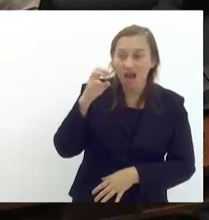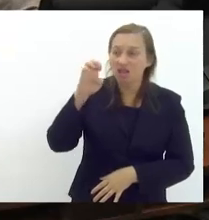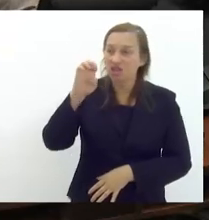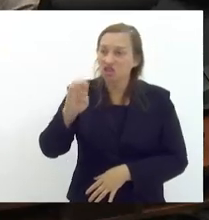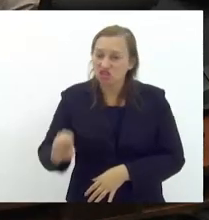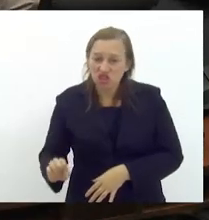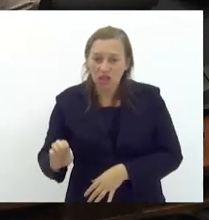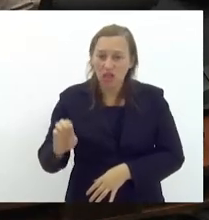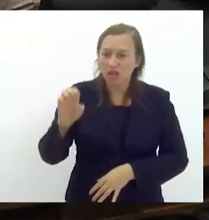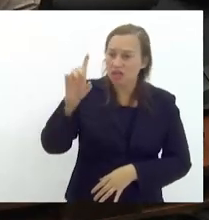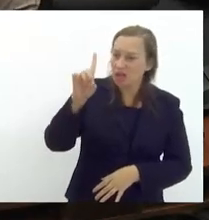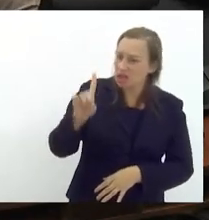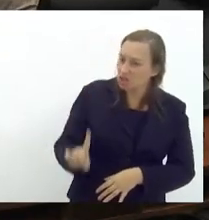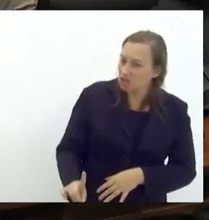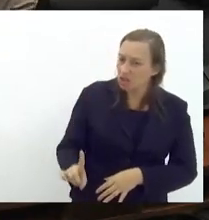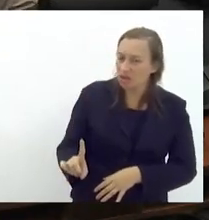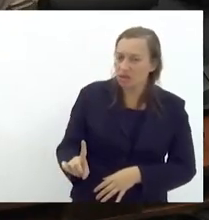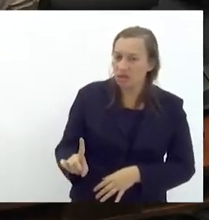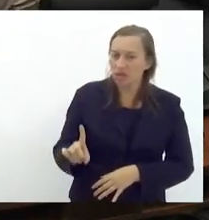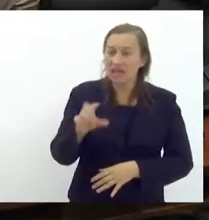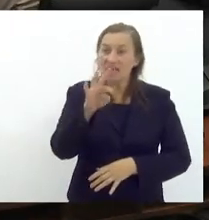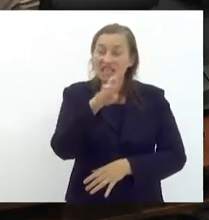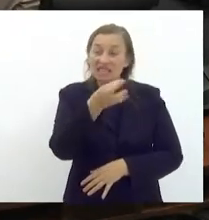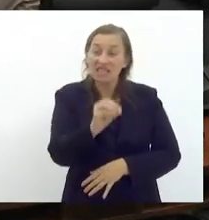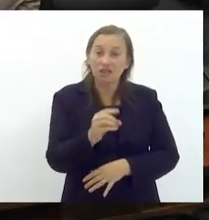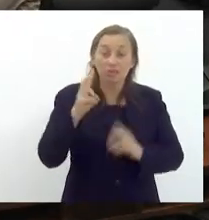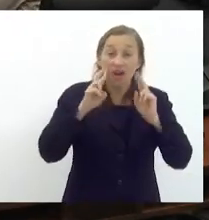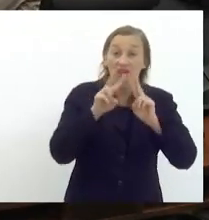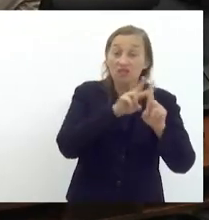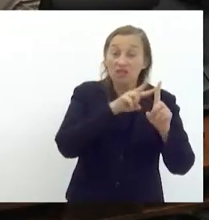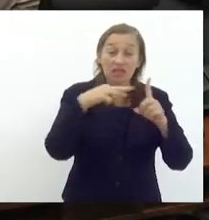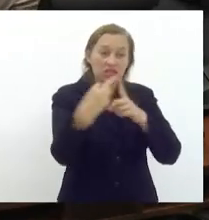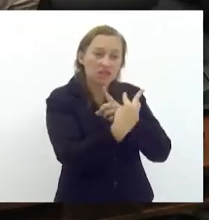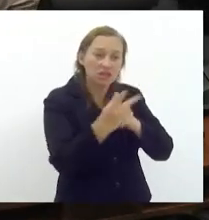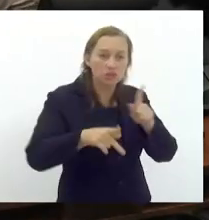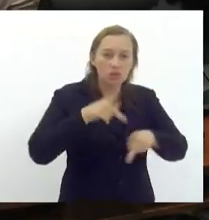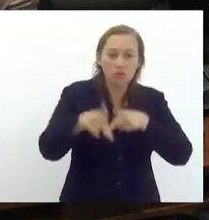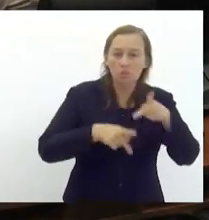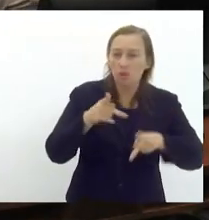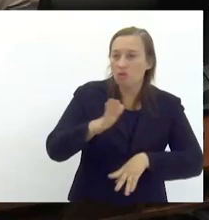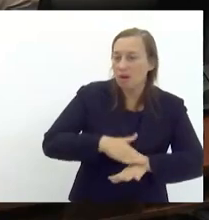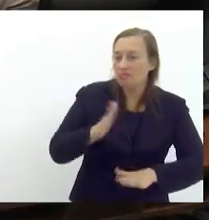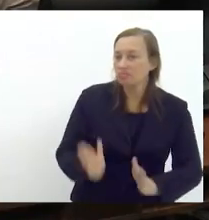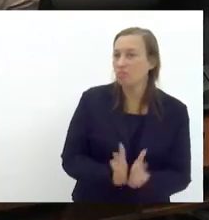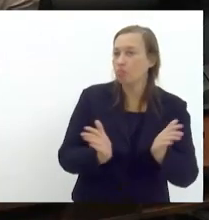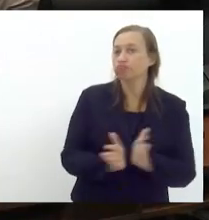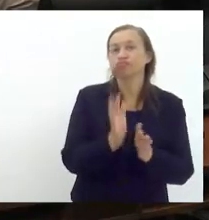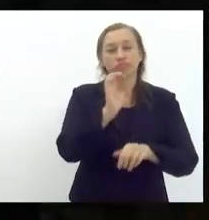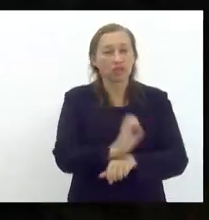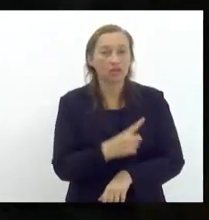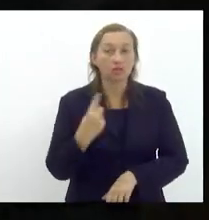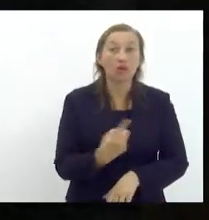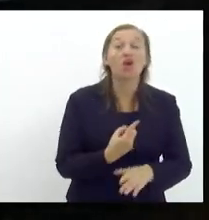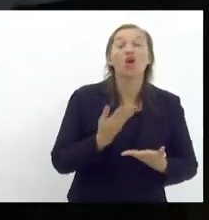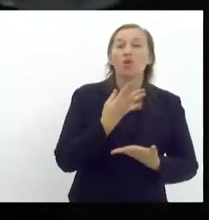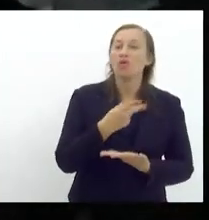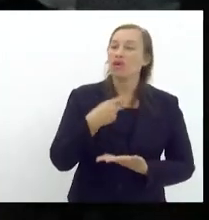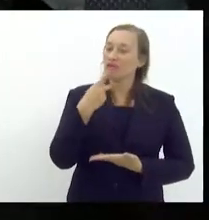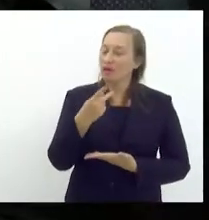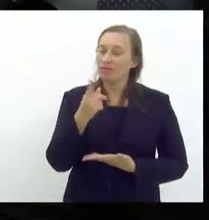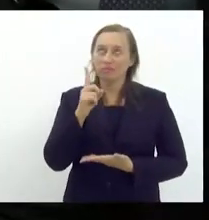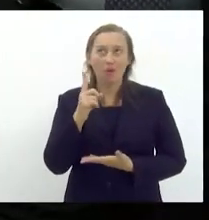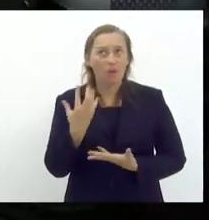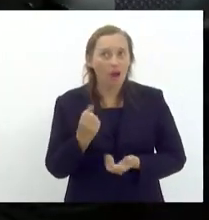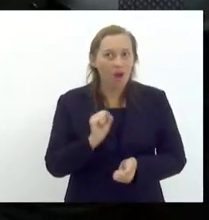centro mas visando o bem-estar da população mais empobrecida do nosso estado e confesso que não